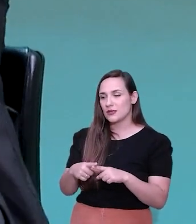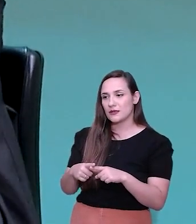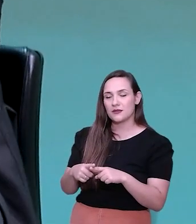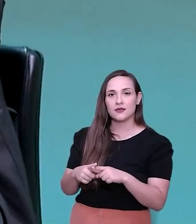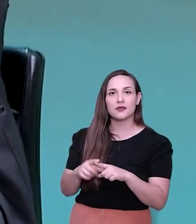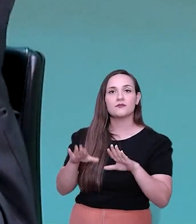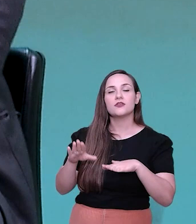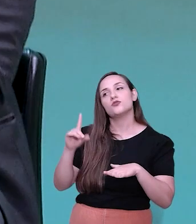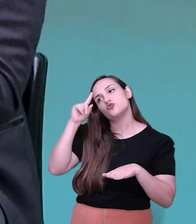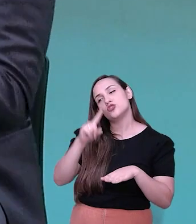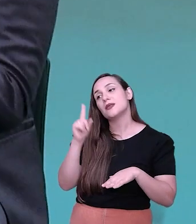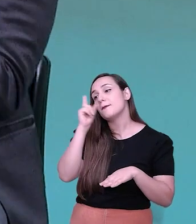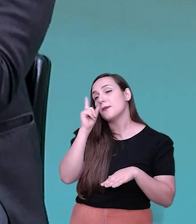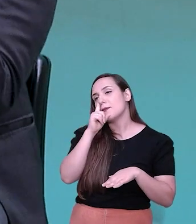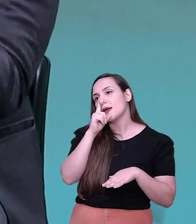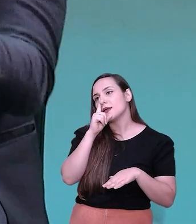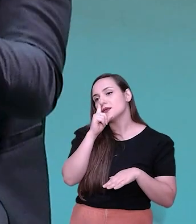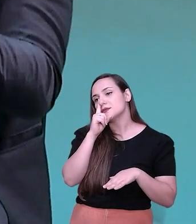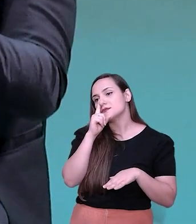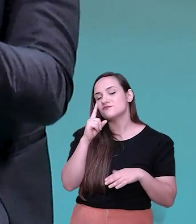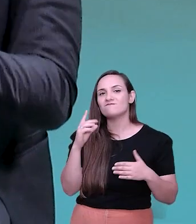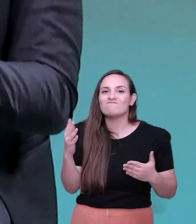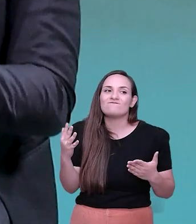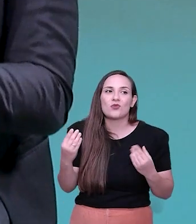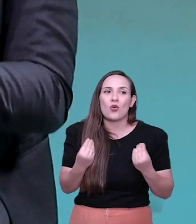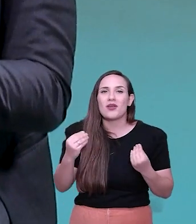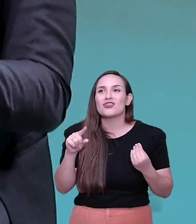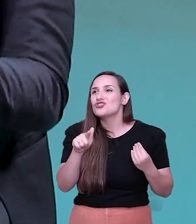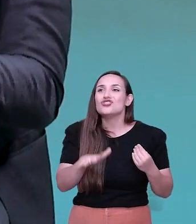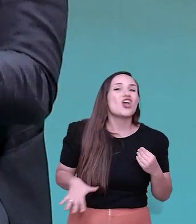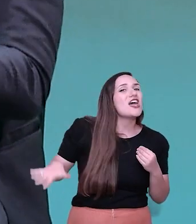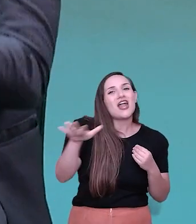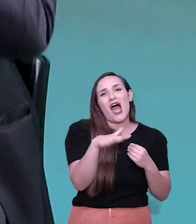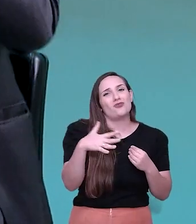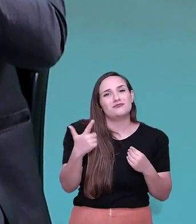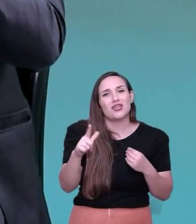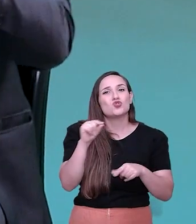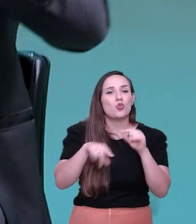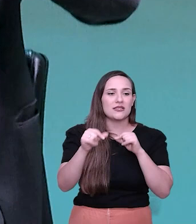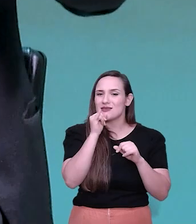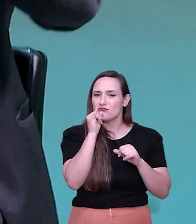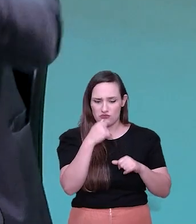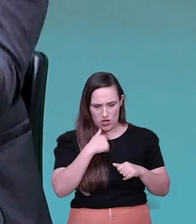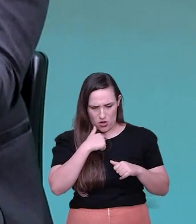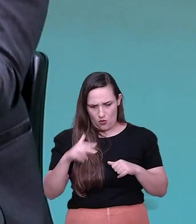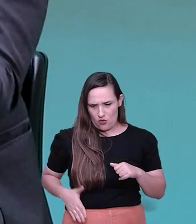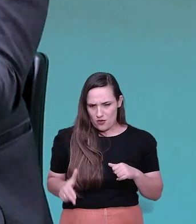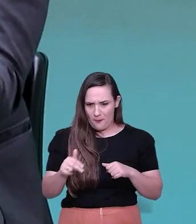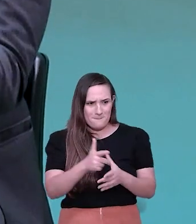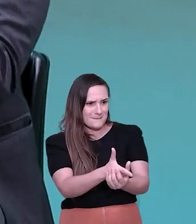saírem na saída do Dia das Mães. Porque não é uma questão que é analisada individualmente de cada um. É uma questão que é analisada naquele momento para facilitar